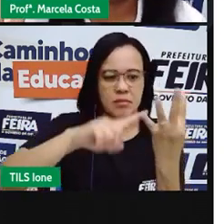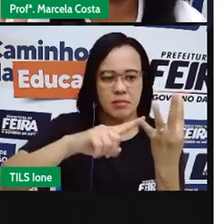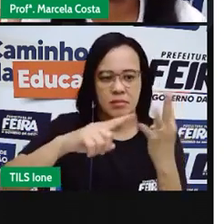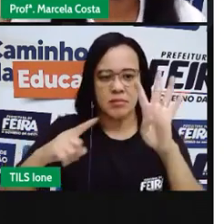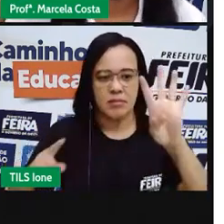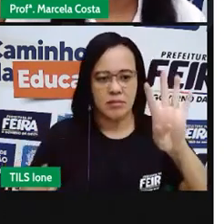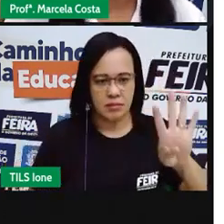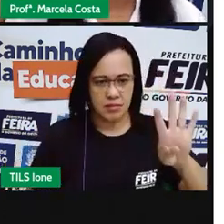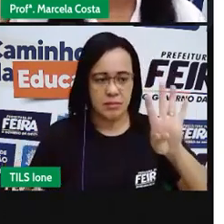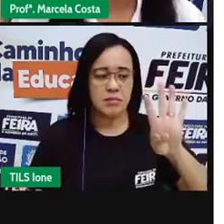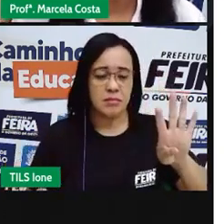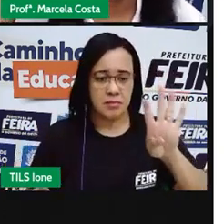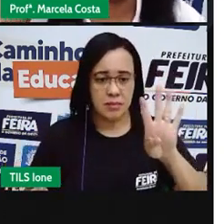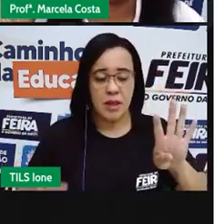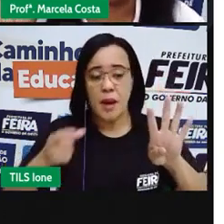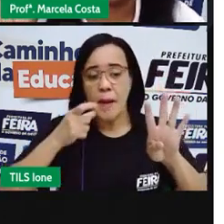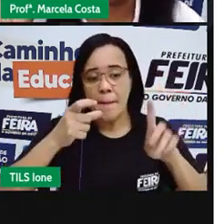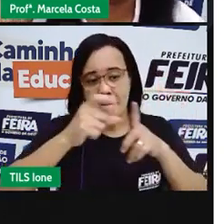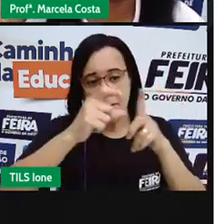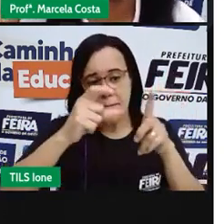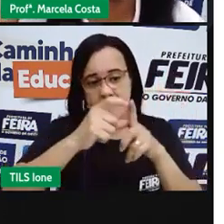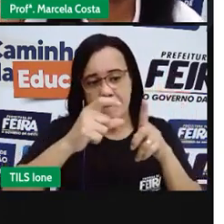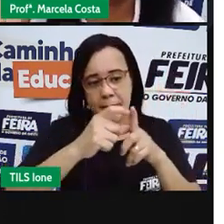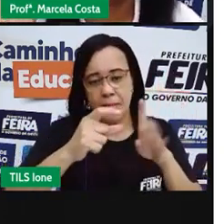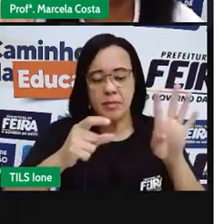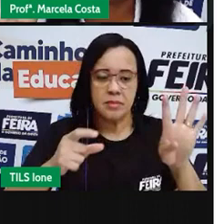quatro vezes para dizer essa palavra.